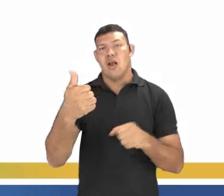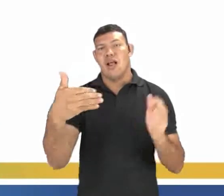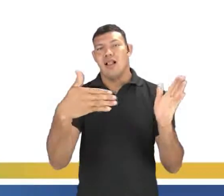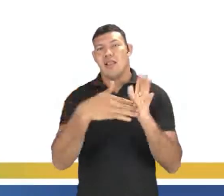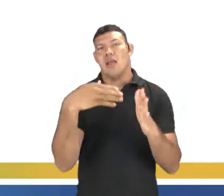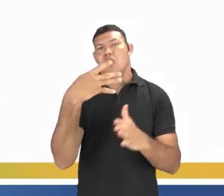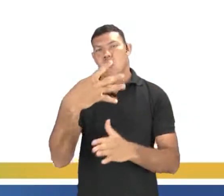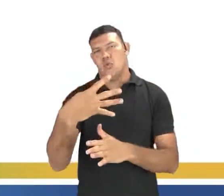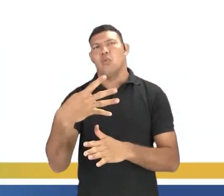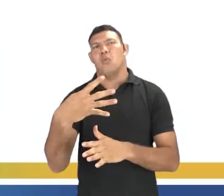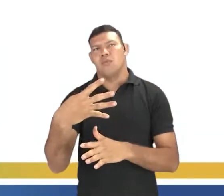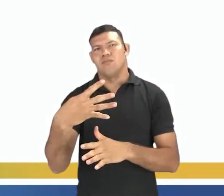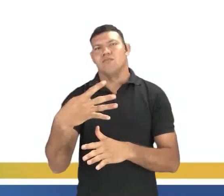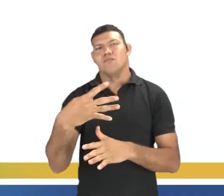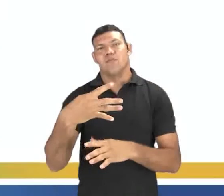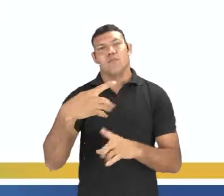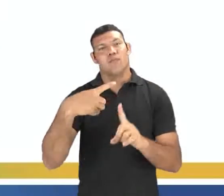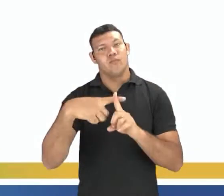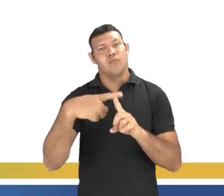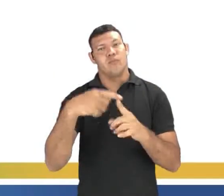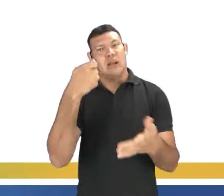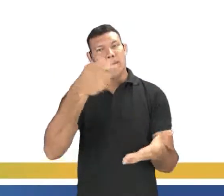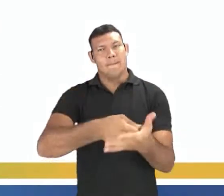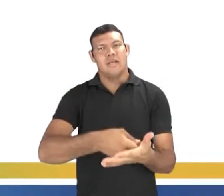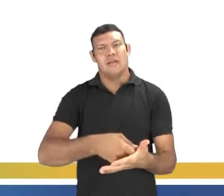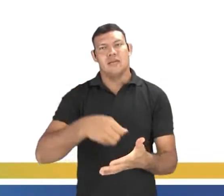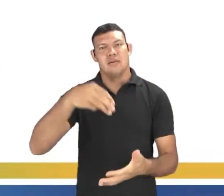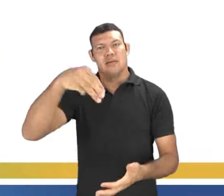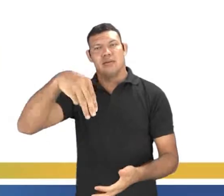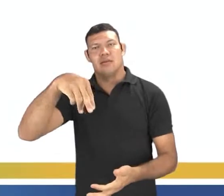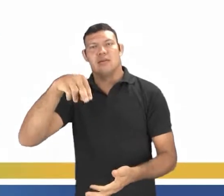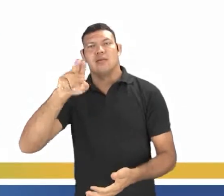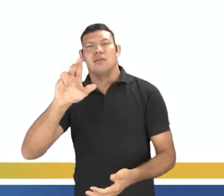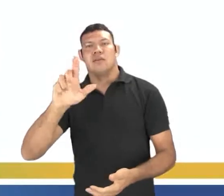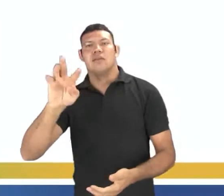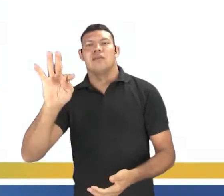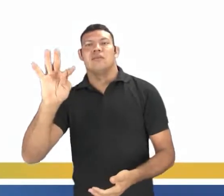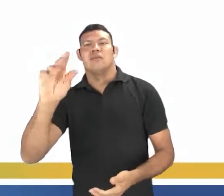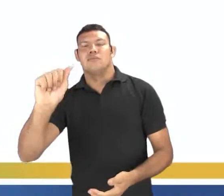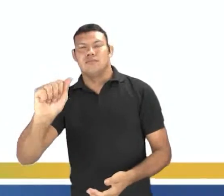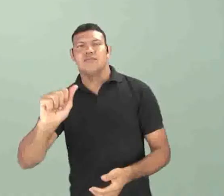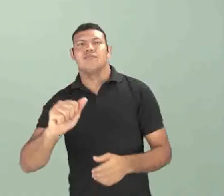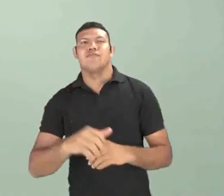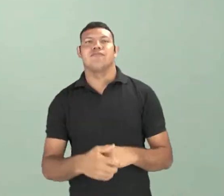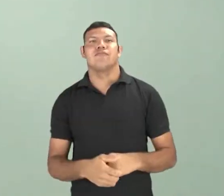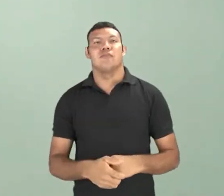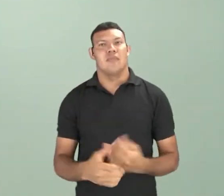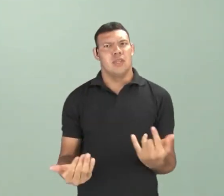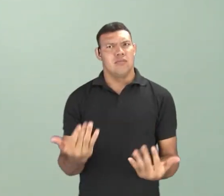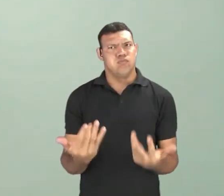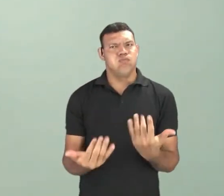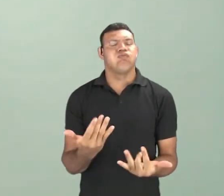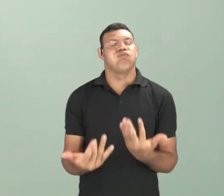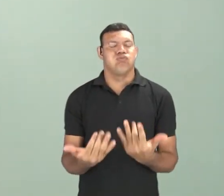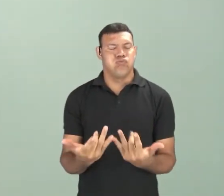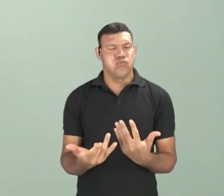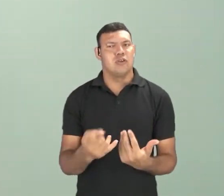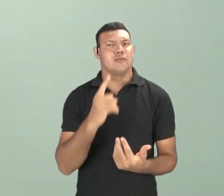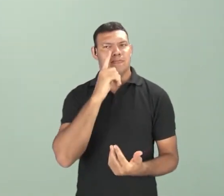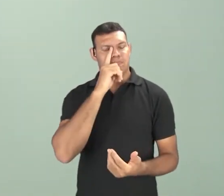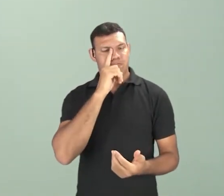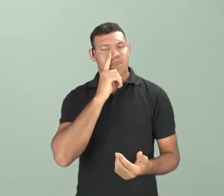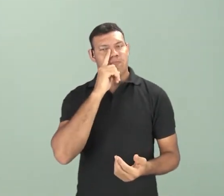que consequências, né, que a queimada urbana pode nos trazer, certo?